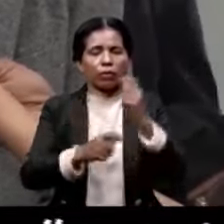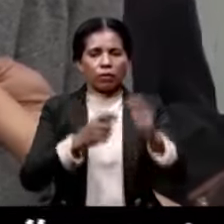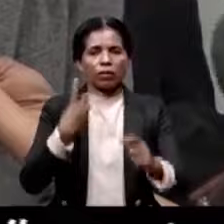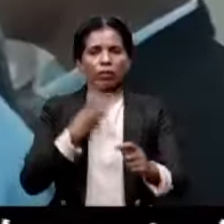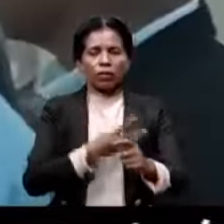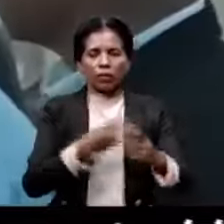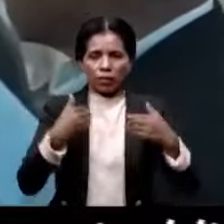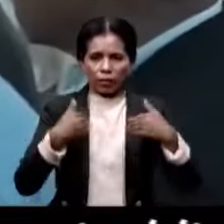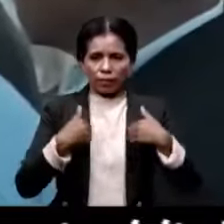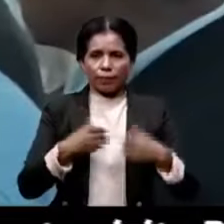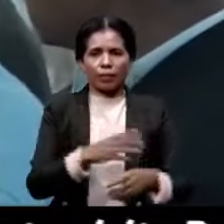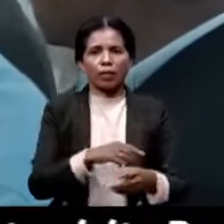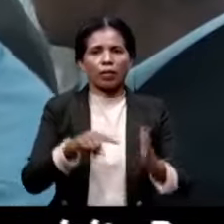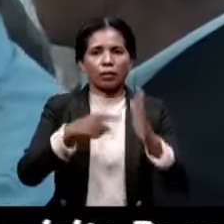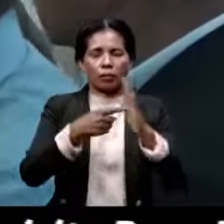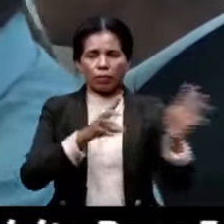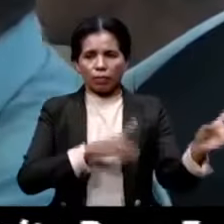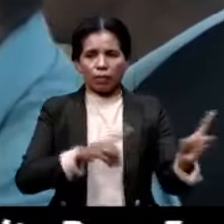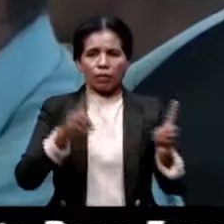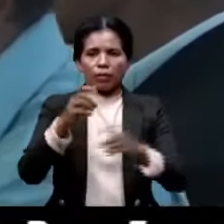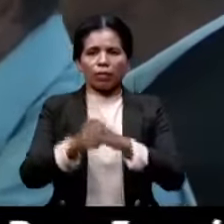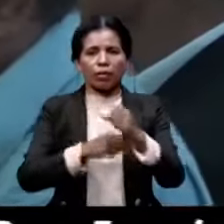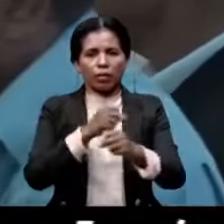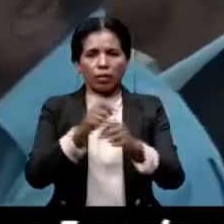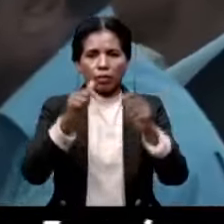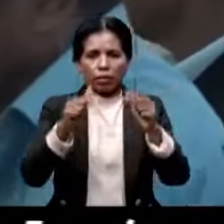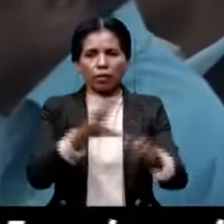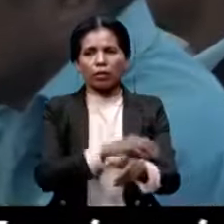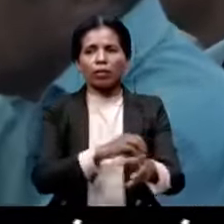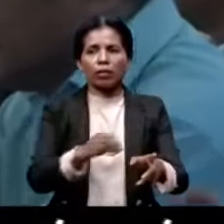O acordo refere-se a que implementa e retina nem a